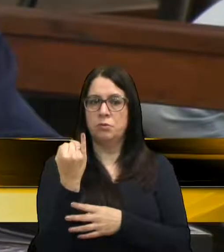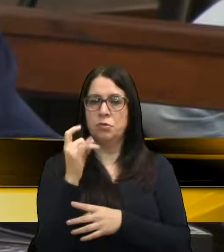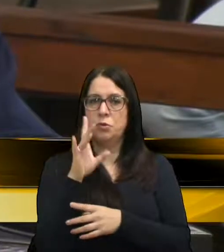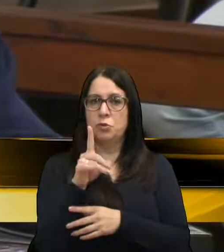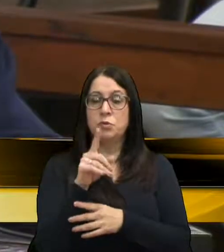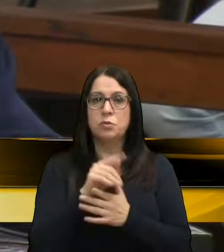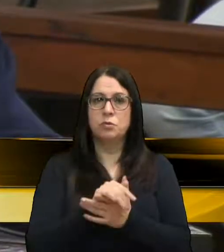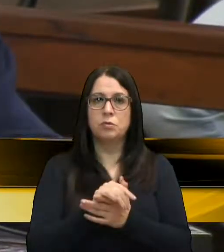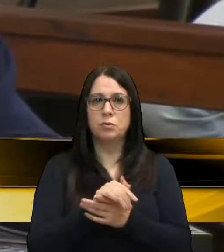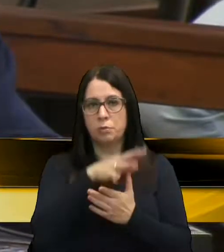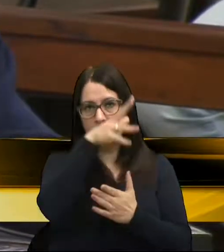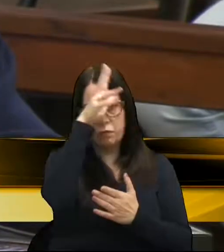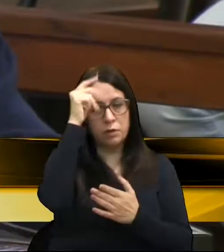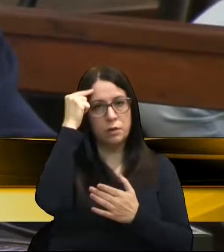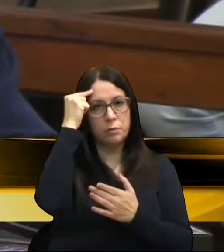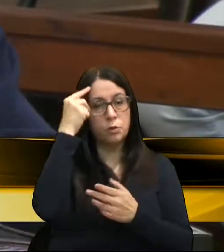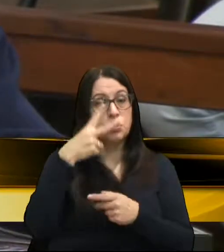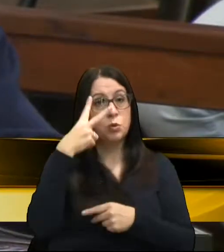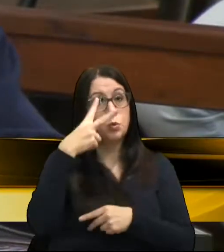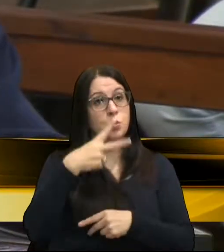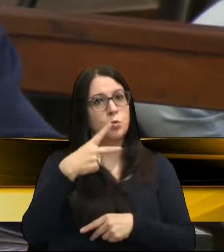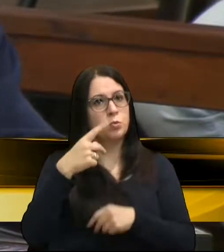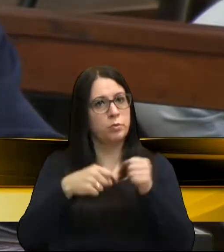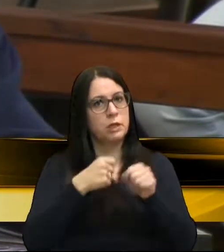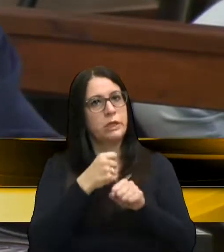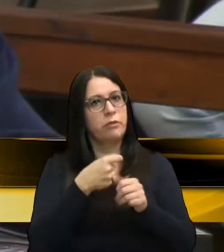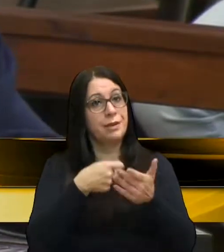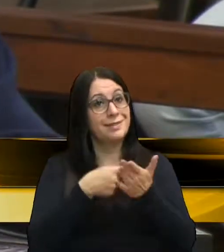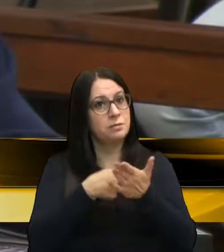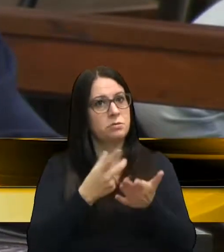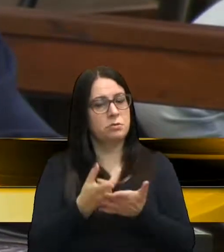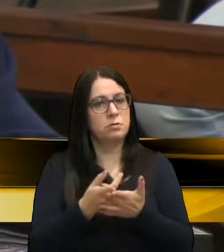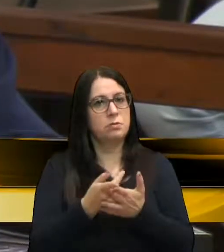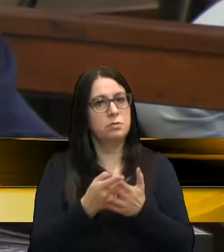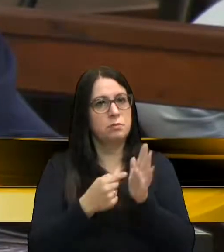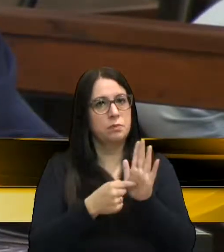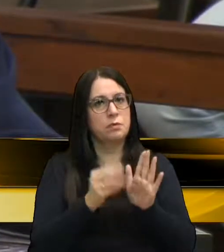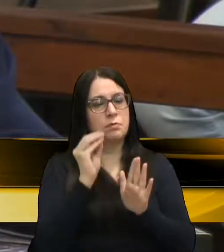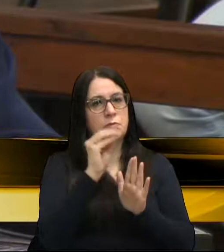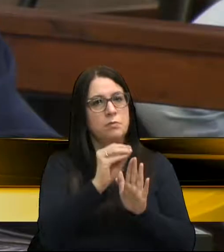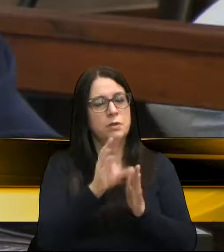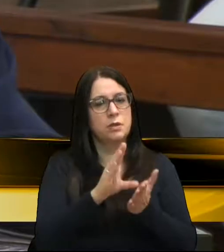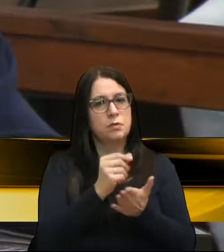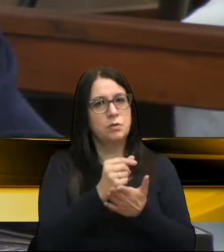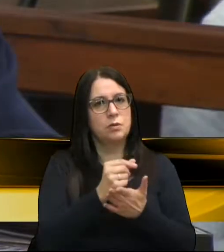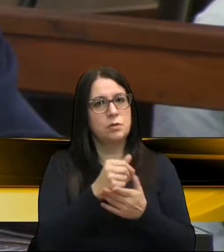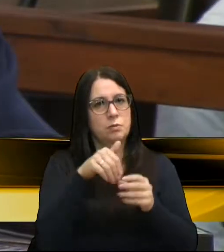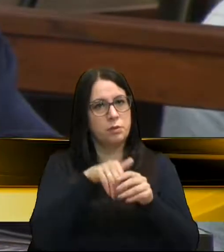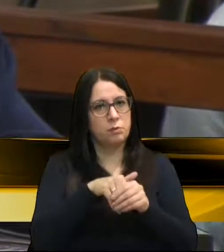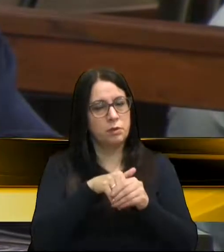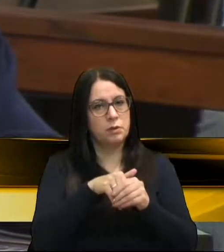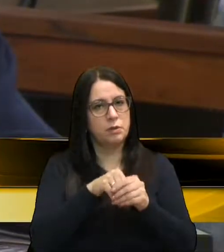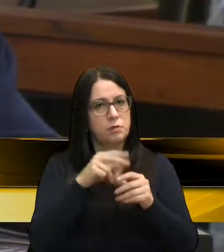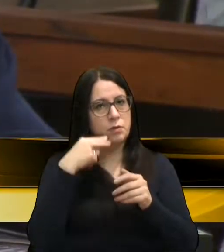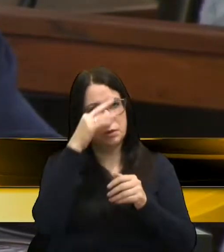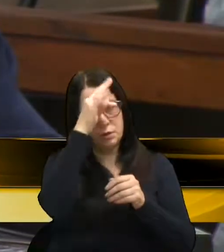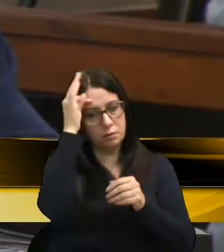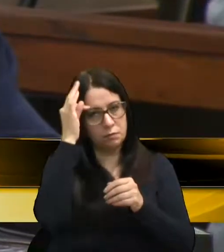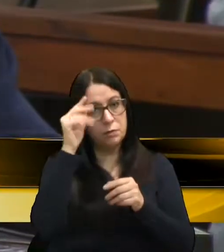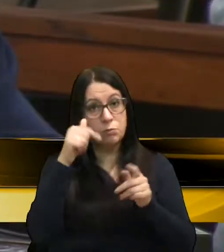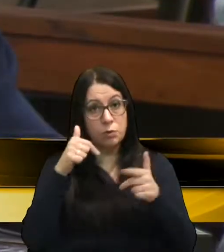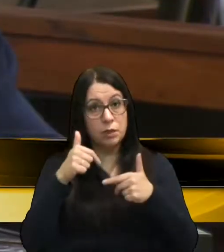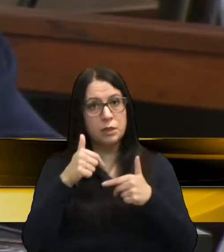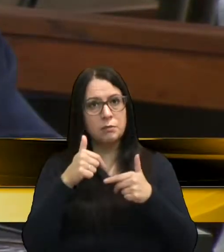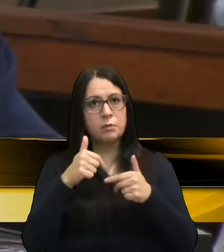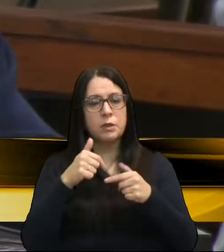aquilo que o Executivo, pelo segundo ano, insiste em colocar recursos. Então, cumprimentos, vereador Tuigo, porque esse é um trabalho